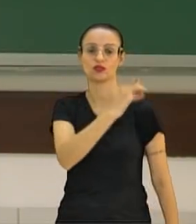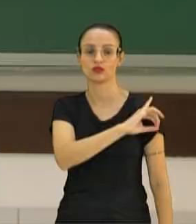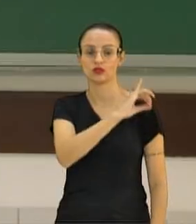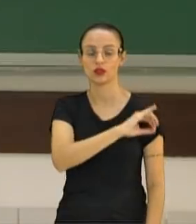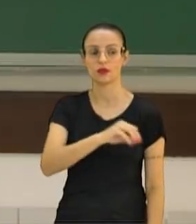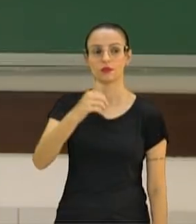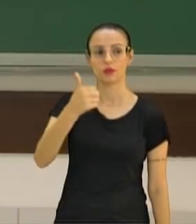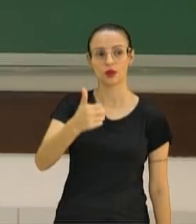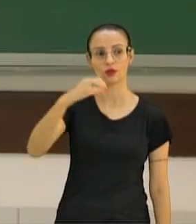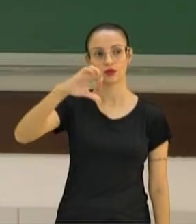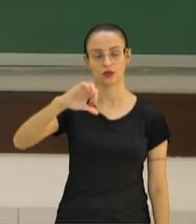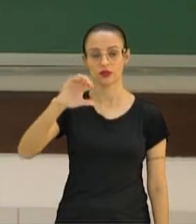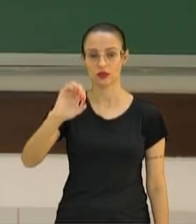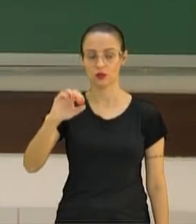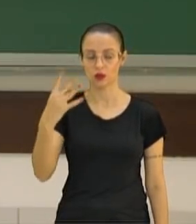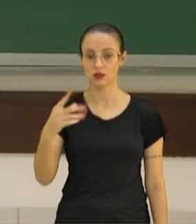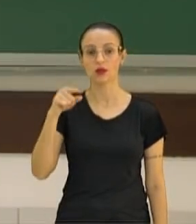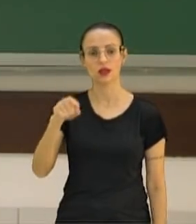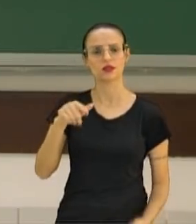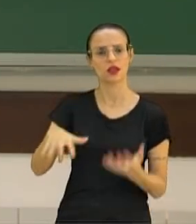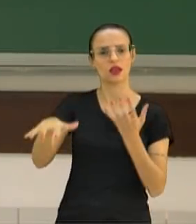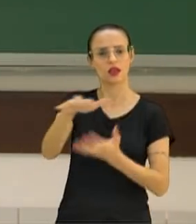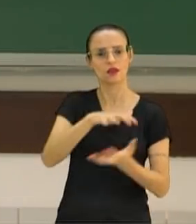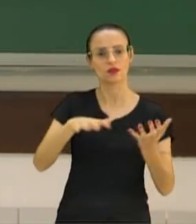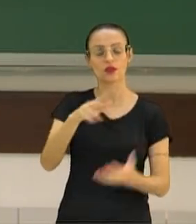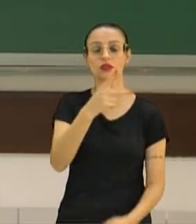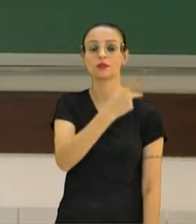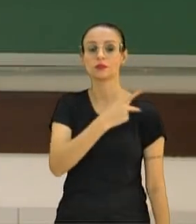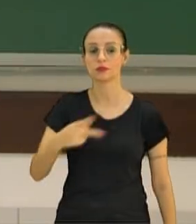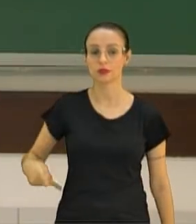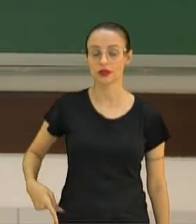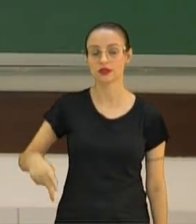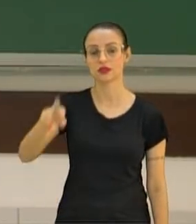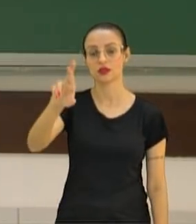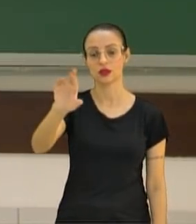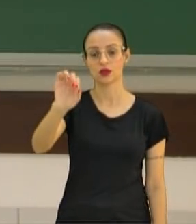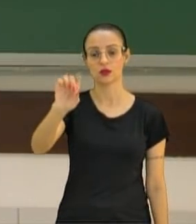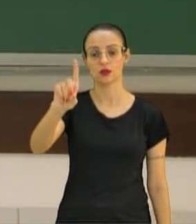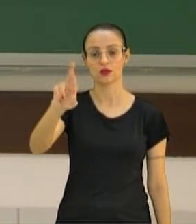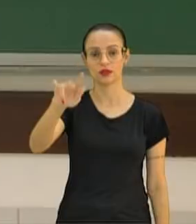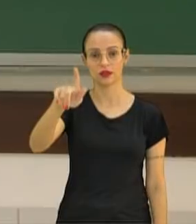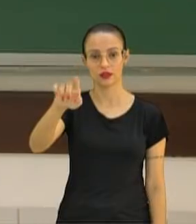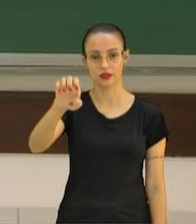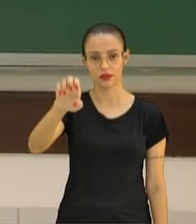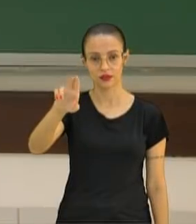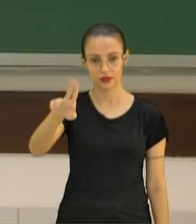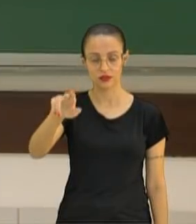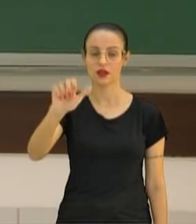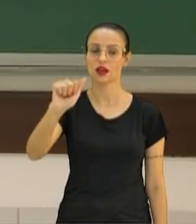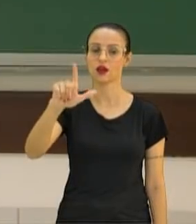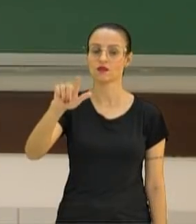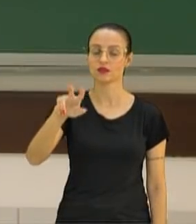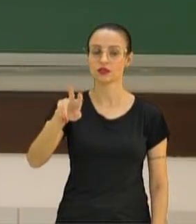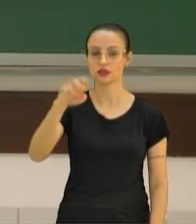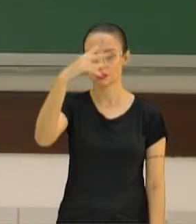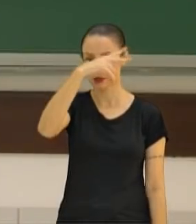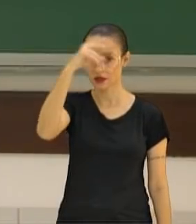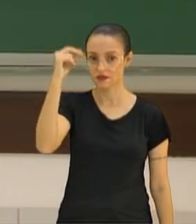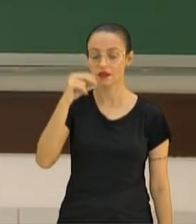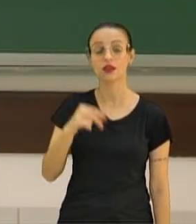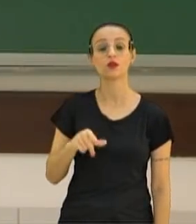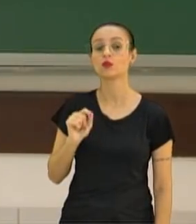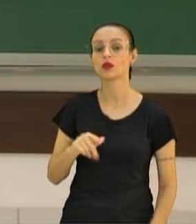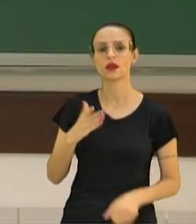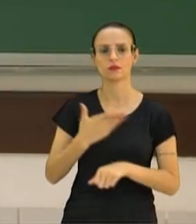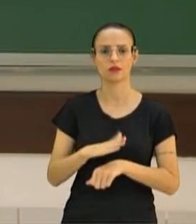1904, né? Essa revolta teve início quando o presidente Rodrigues Alves e o prefeito do Rio de Janeiro, Pereira Passos, colocaram em